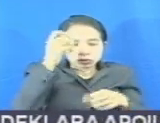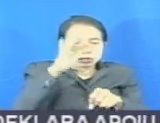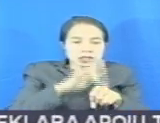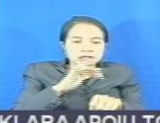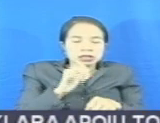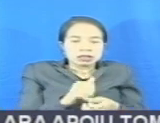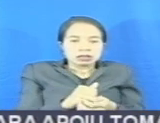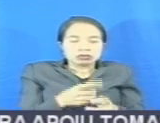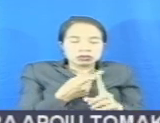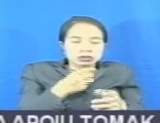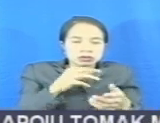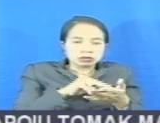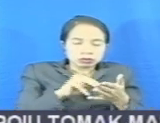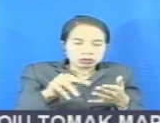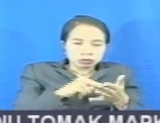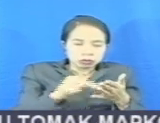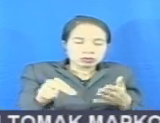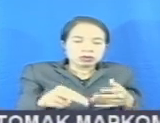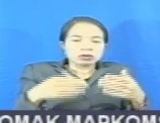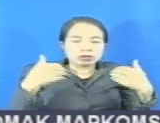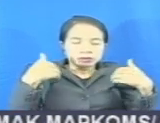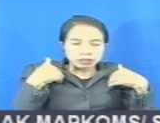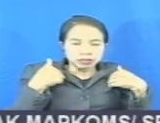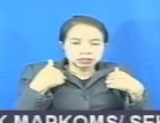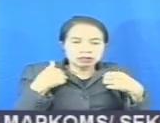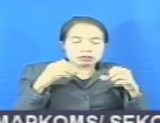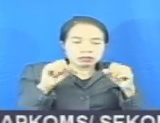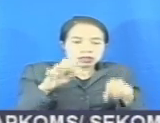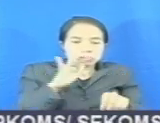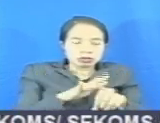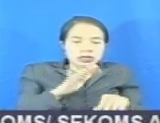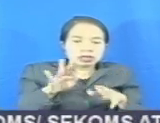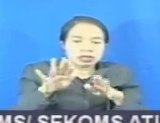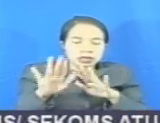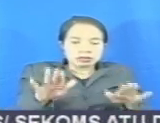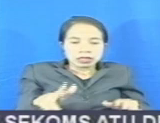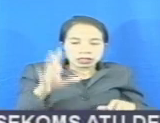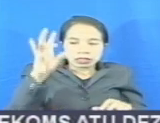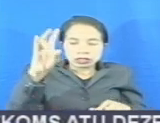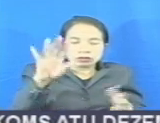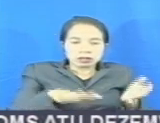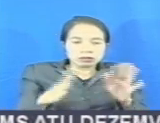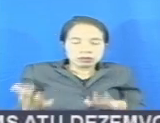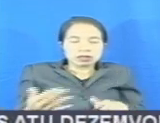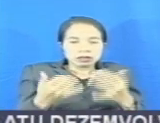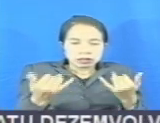o número que vem aqui, a quantidade que vem aqui, afeta a Itânia Lavar, que não é rito, mas mate. Sim. E neste momento,